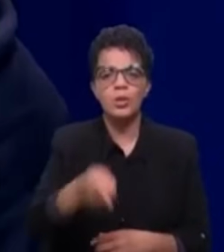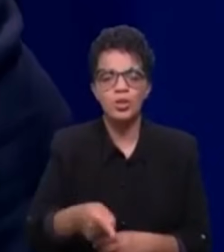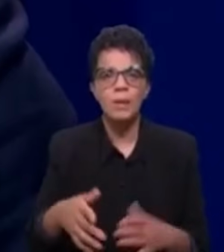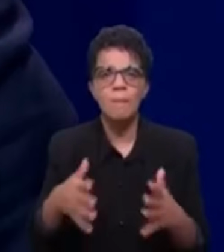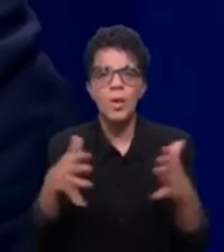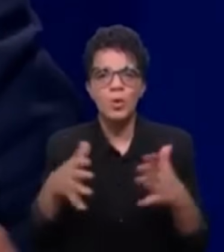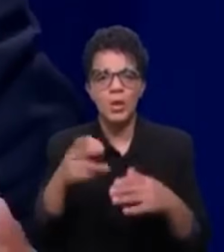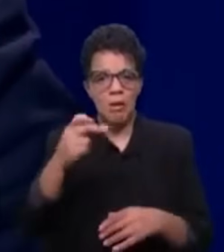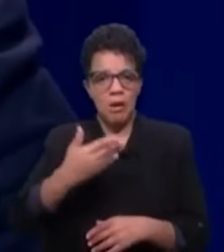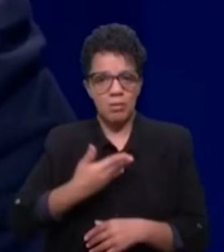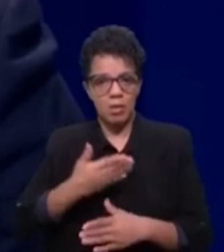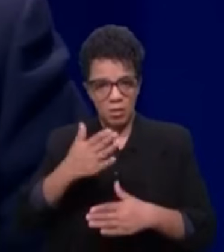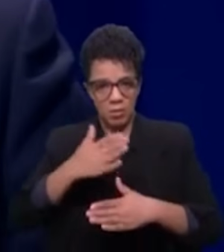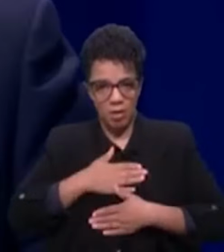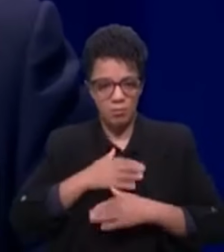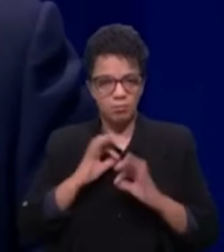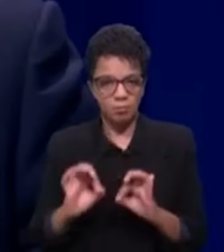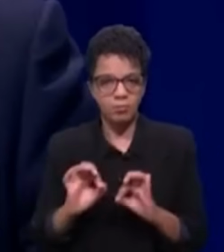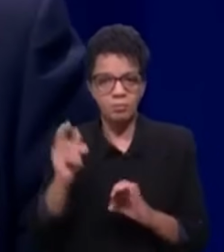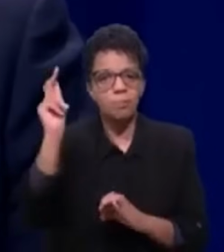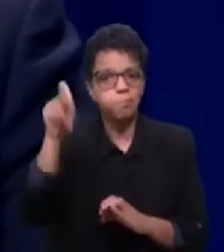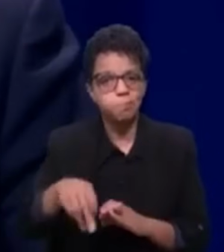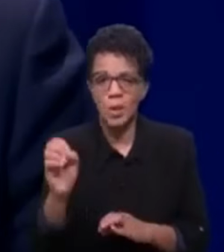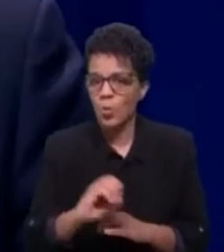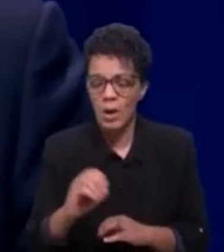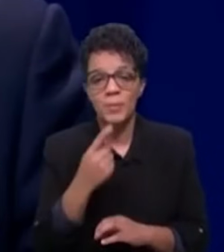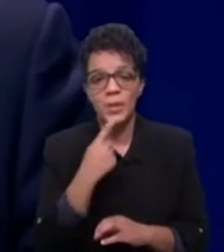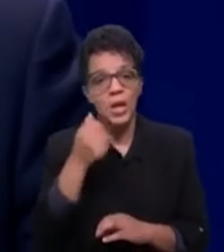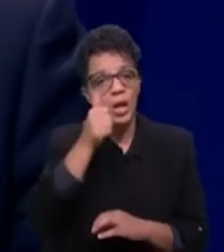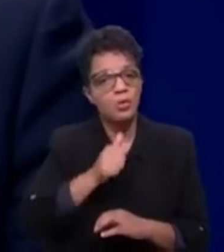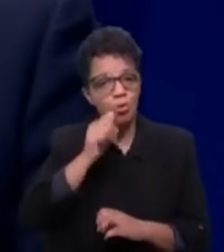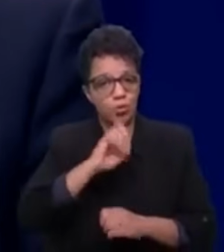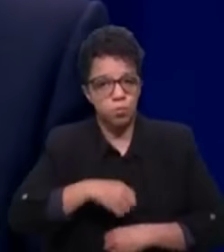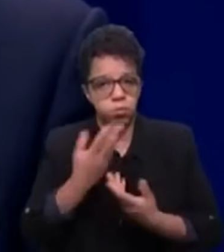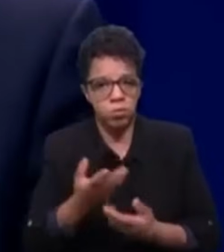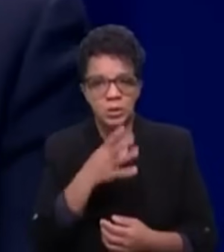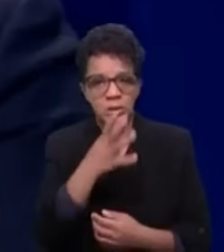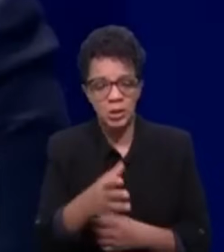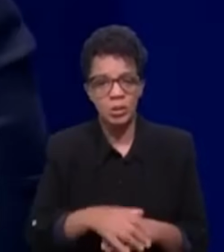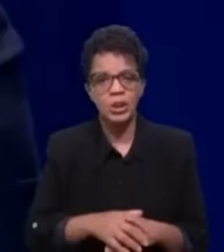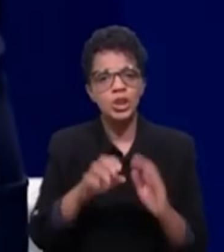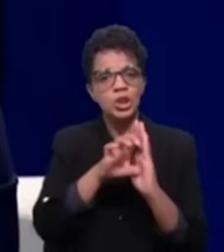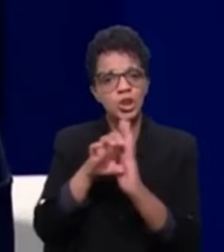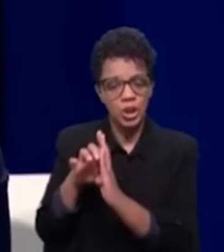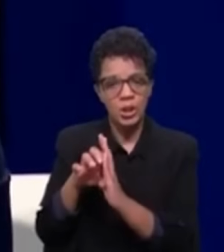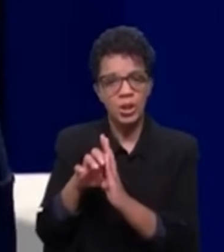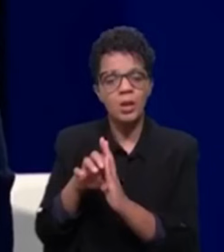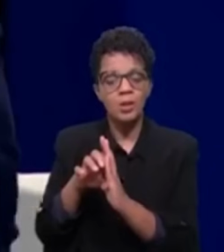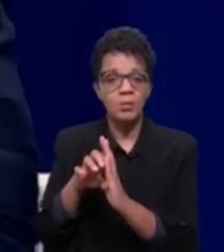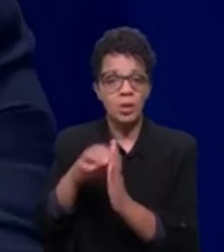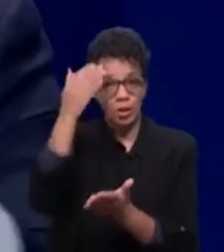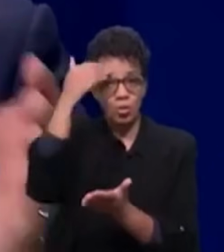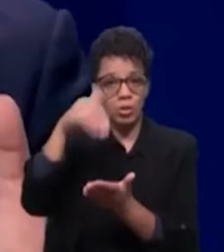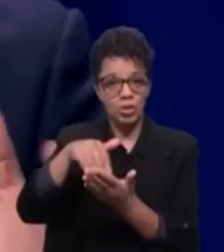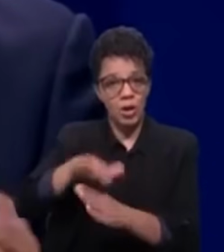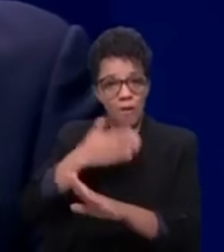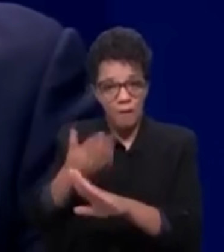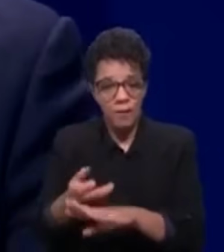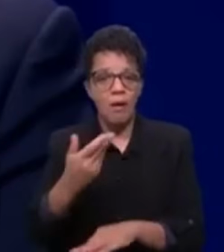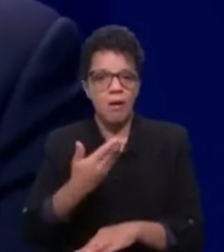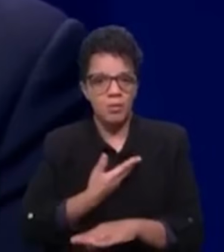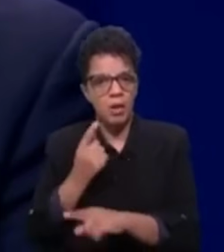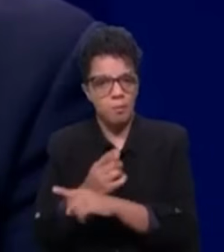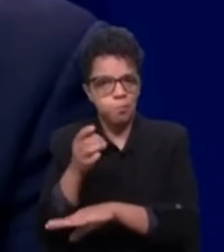uma maioria Clara a AD absoluta isso não aconteceu ou seja os surianos falaram disseram ao que chega duplicaria aos seus resultados e a AD ficou à